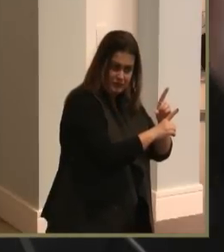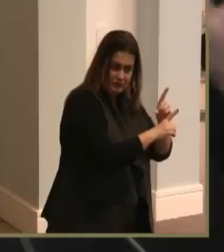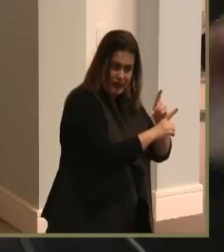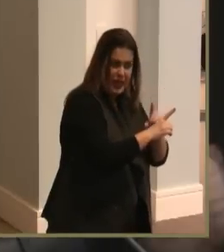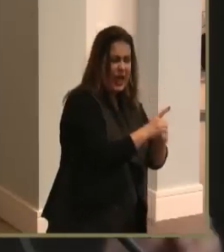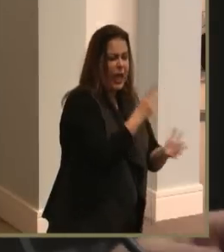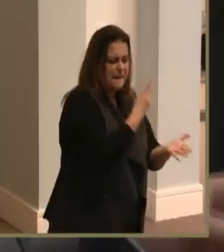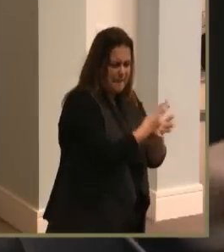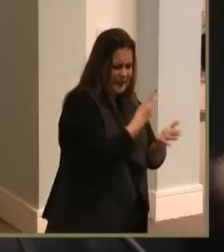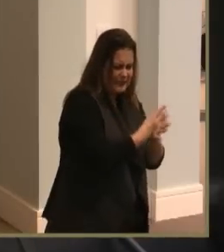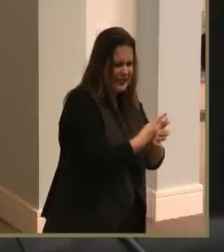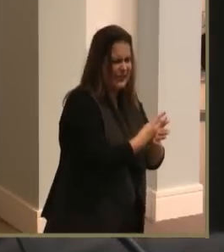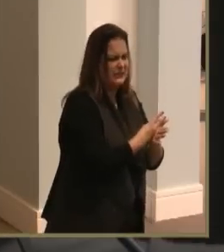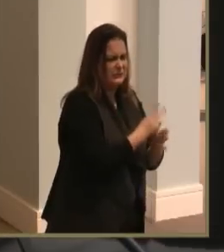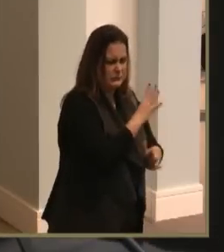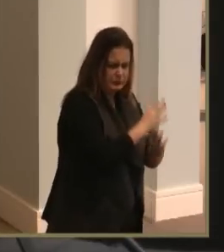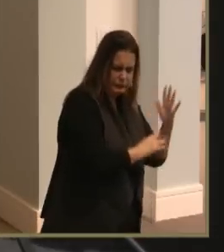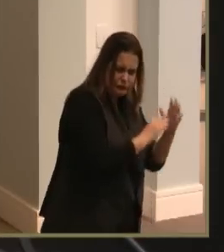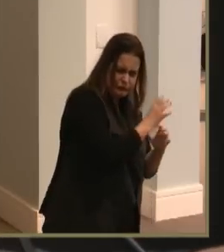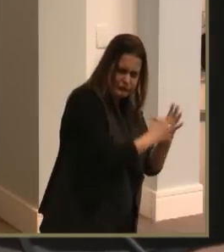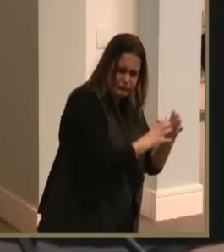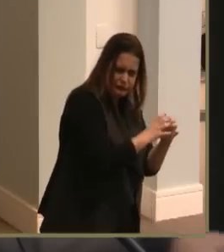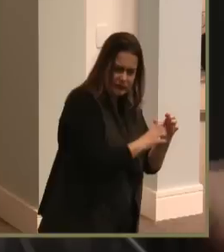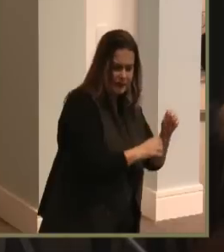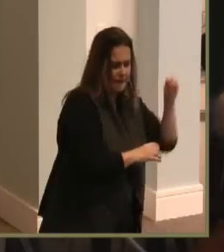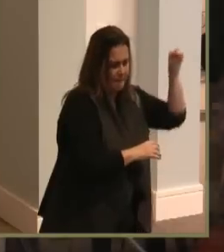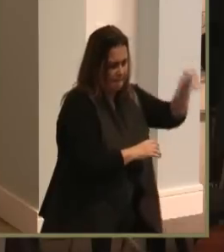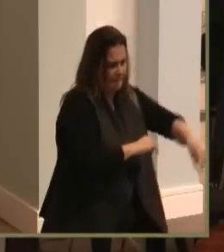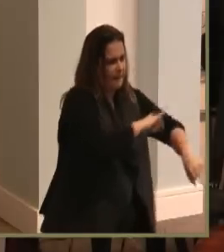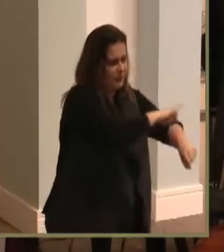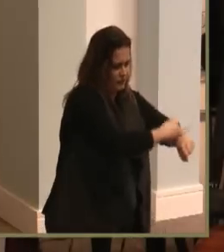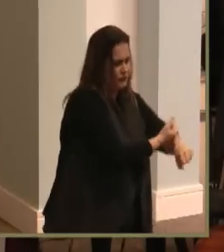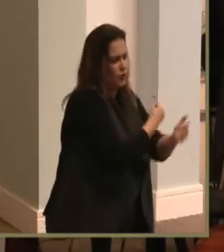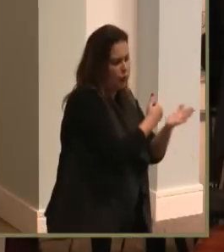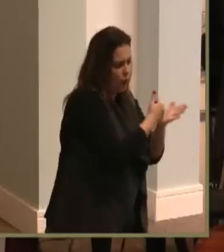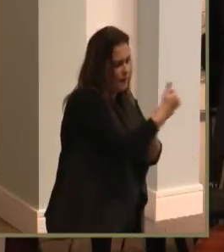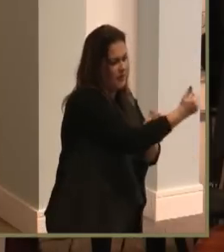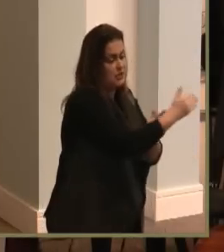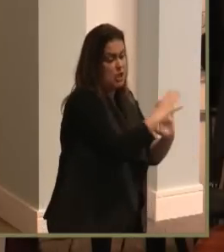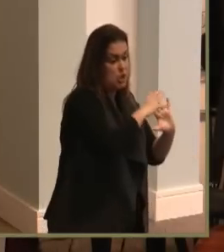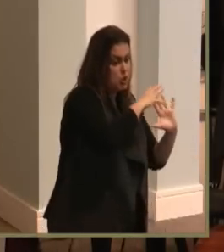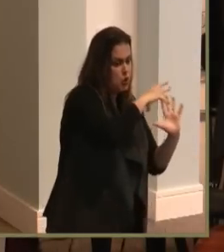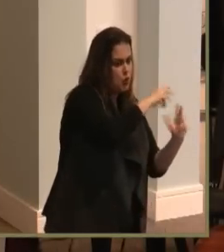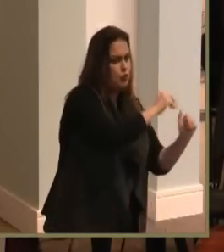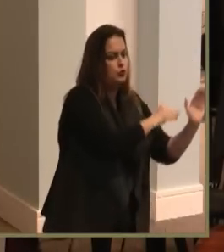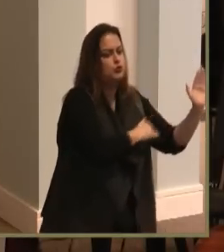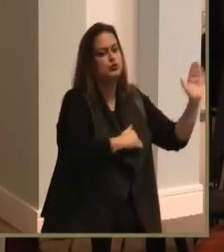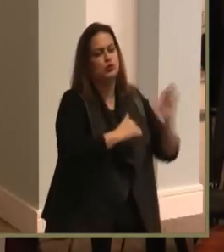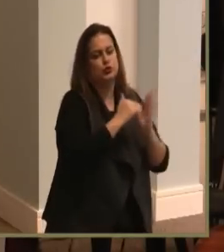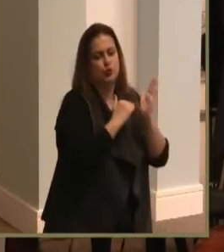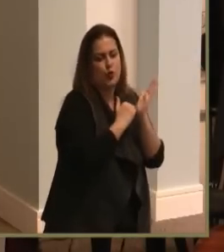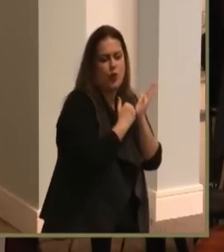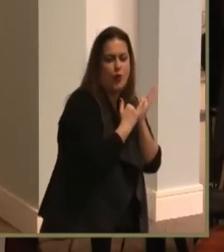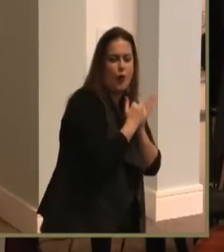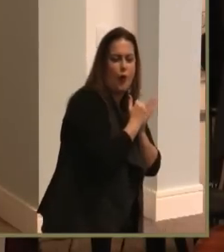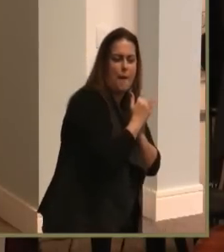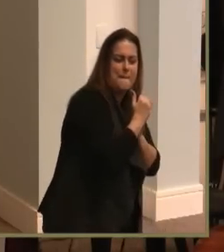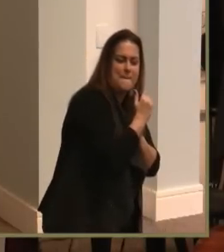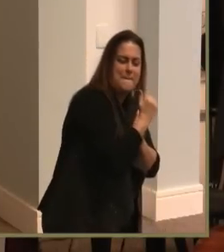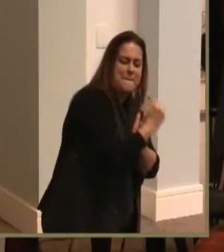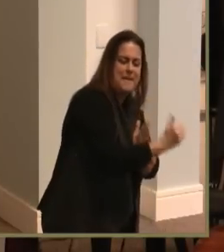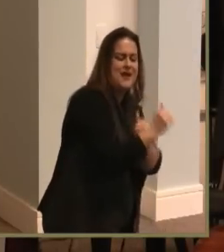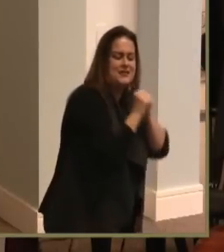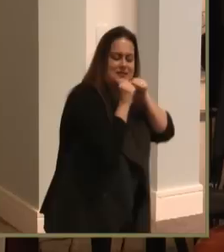nas perseguições, em ali tudo começa e o mundo inteiro começa a ser abençoado. A África